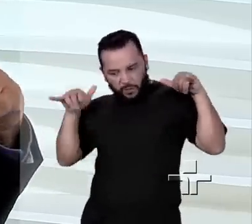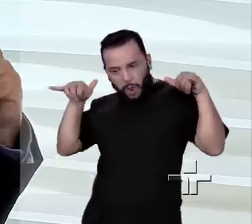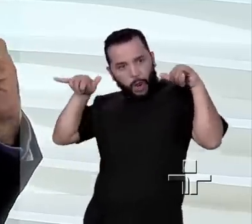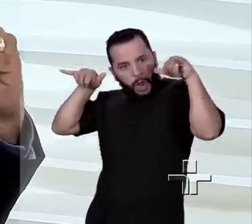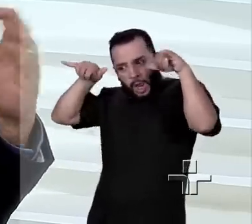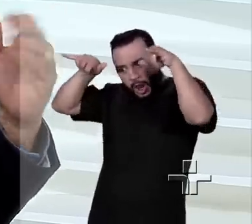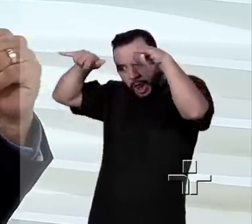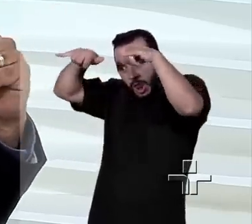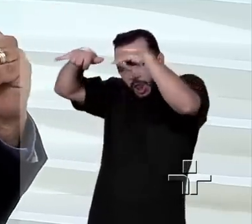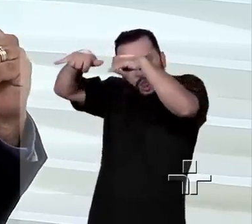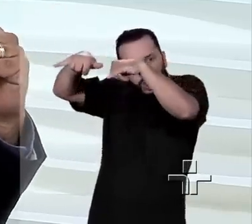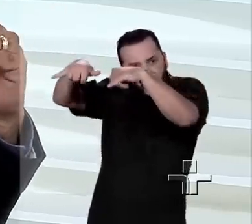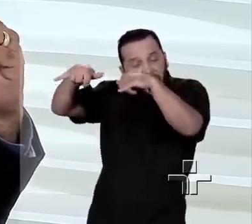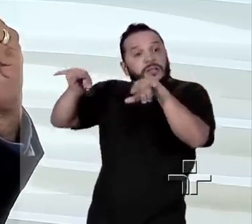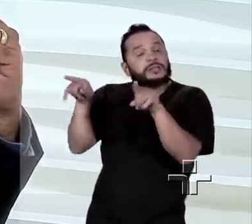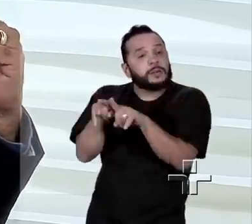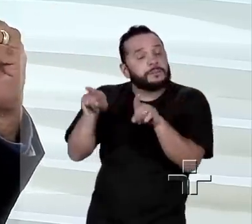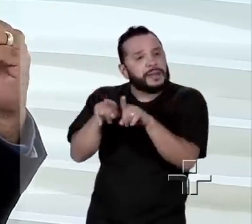o